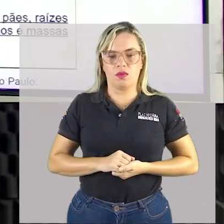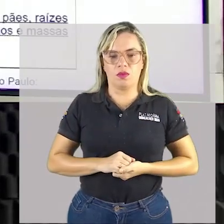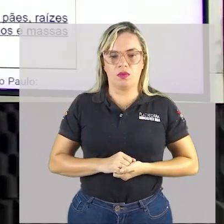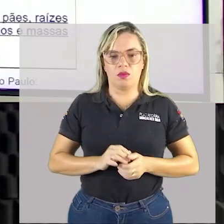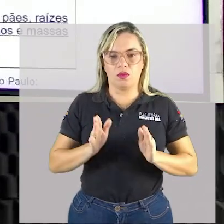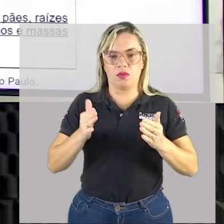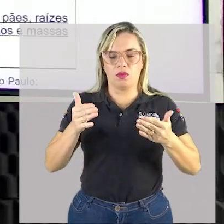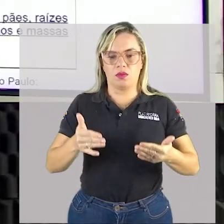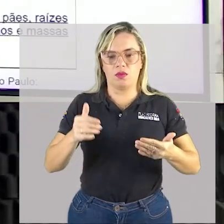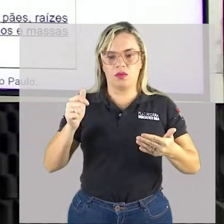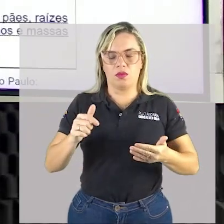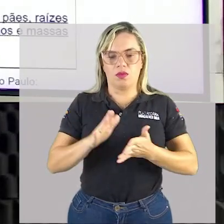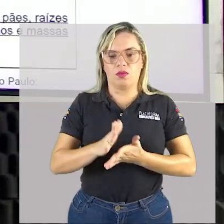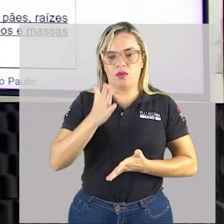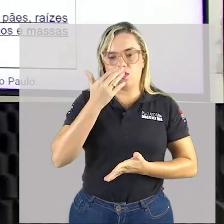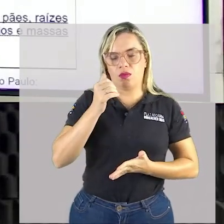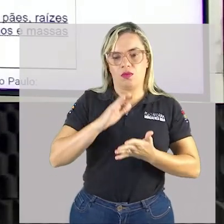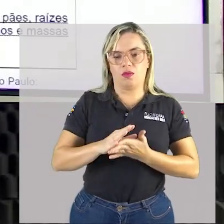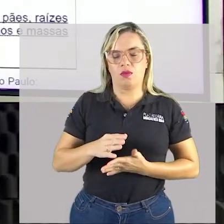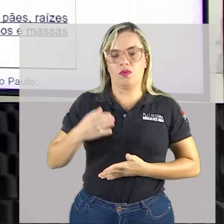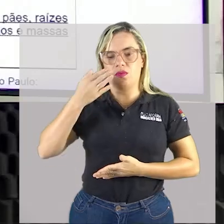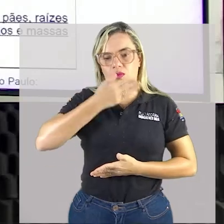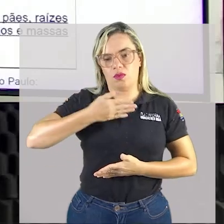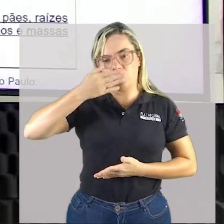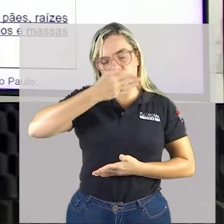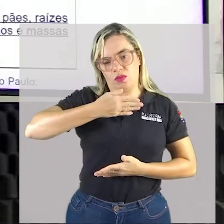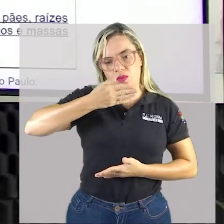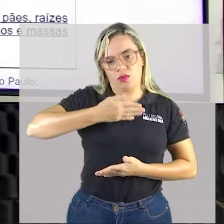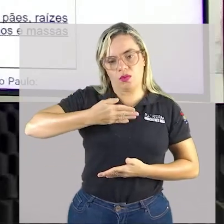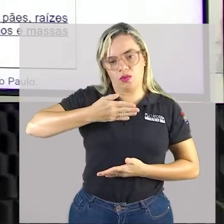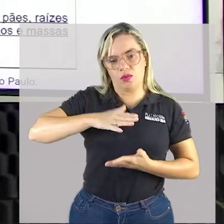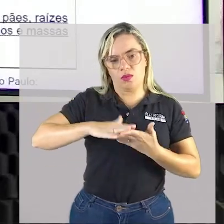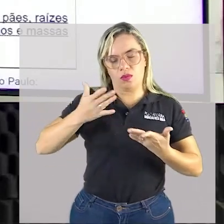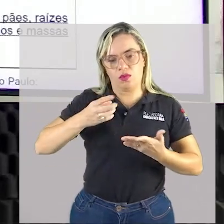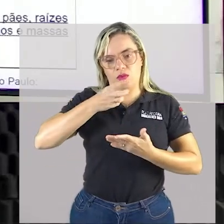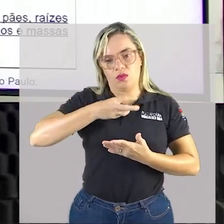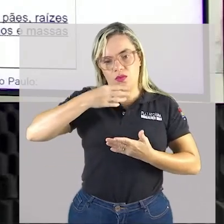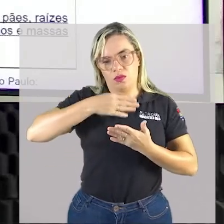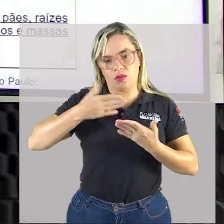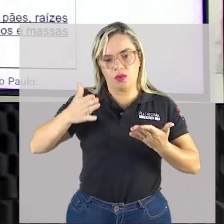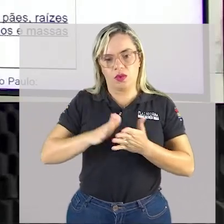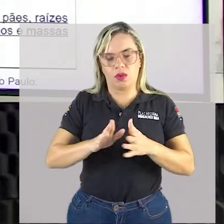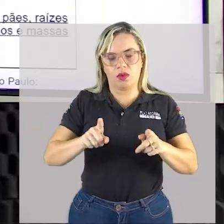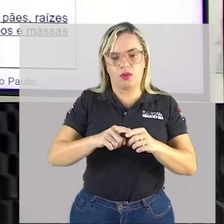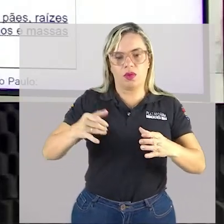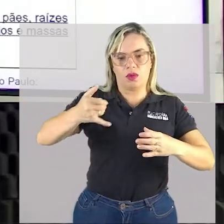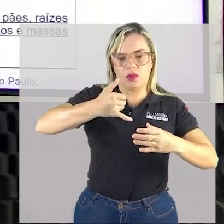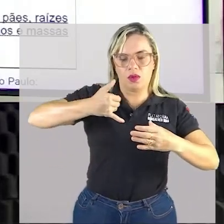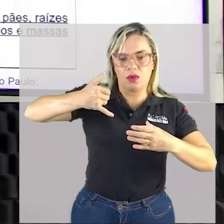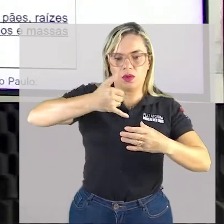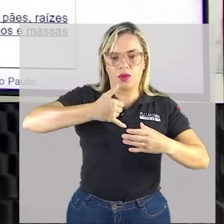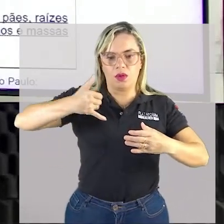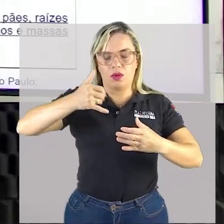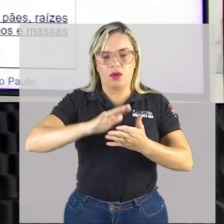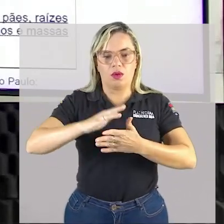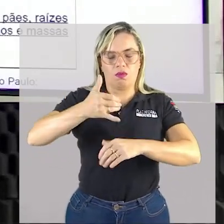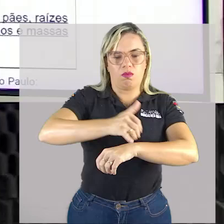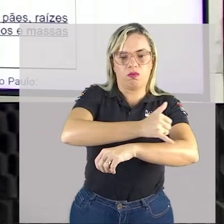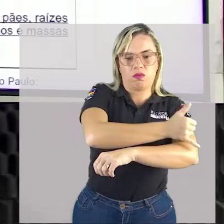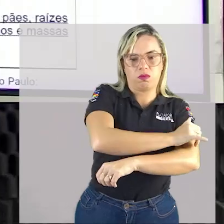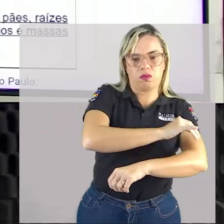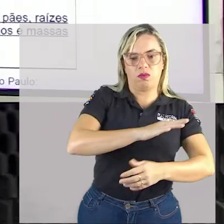ter atenção nessa ingestão de açúcares e doces, né? Óleos e gorduras, em especial